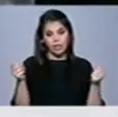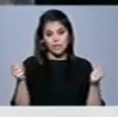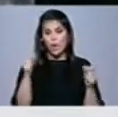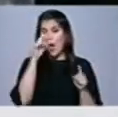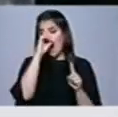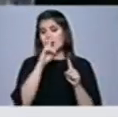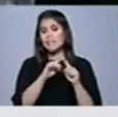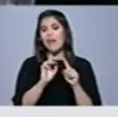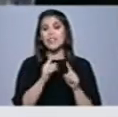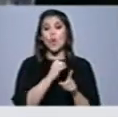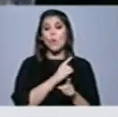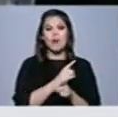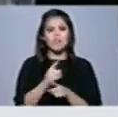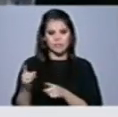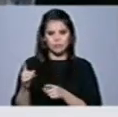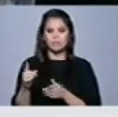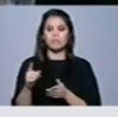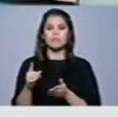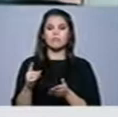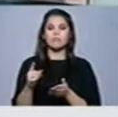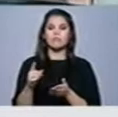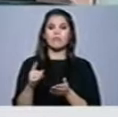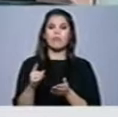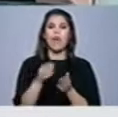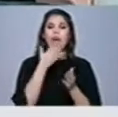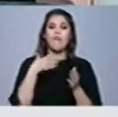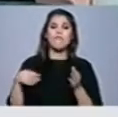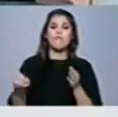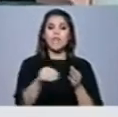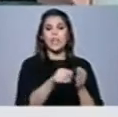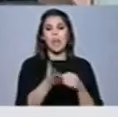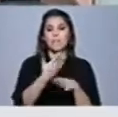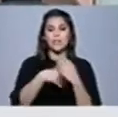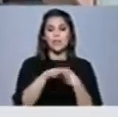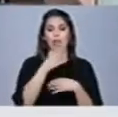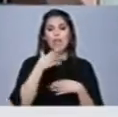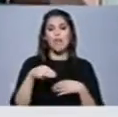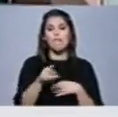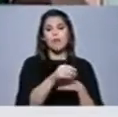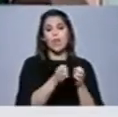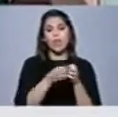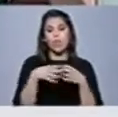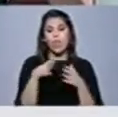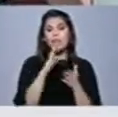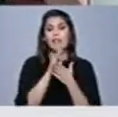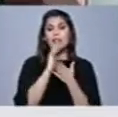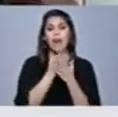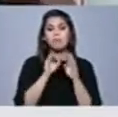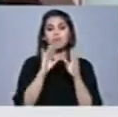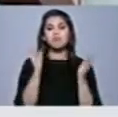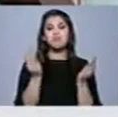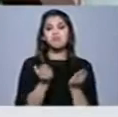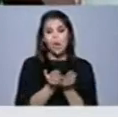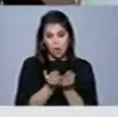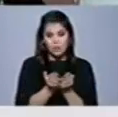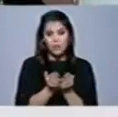para de uma vez colocarmos então a farinha misturada com o fermento. E vamos colocá-la e esperar até que faça uma bola de massa, portanto que se